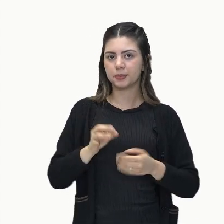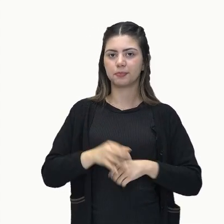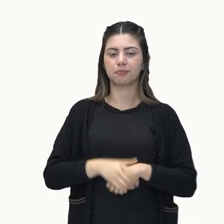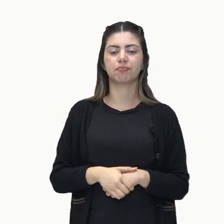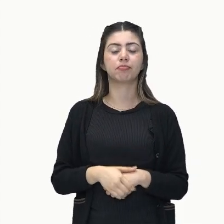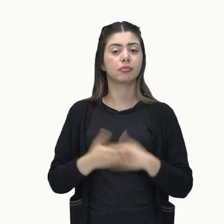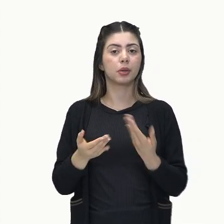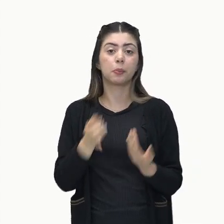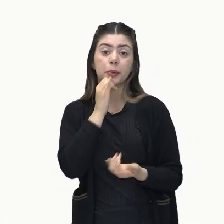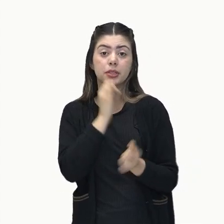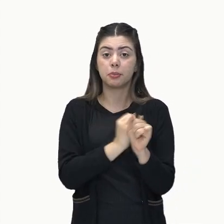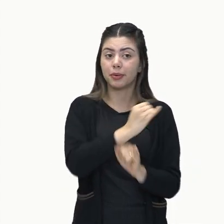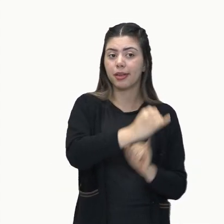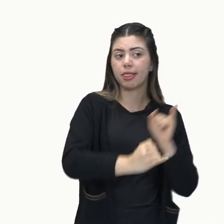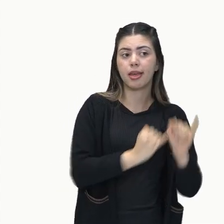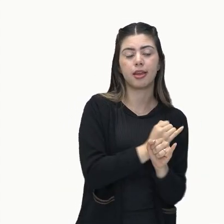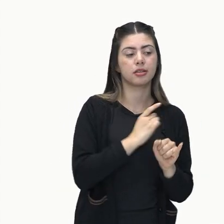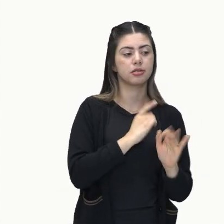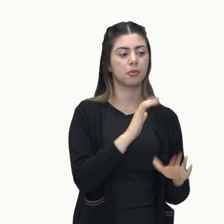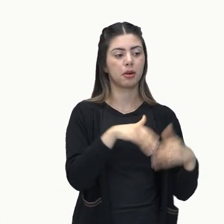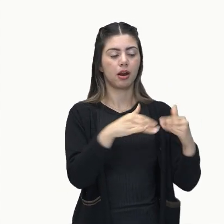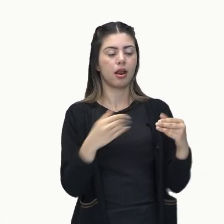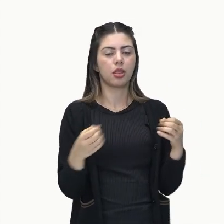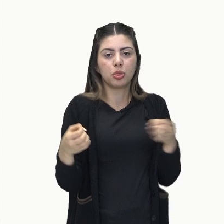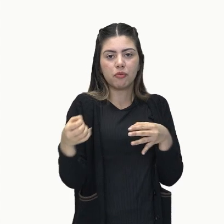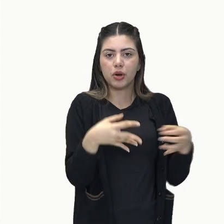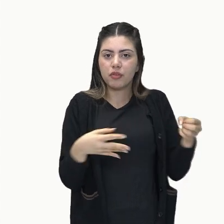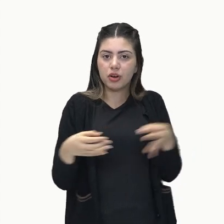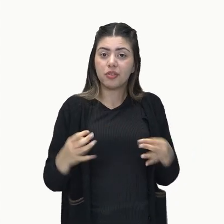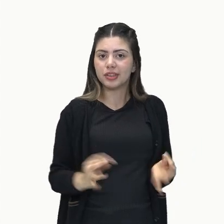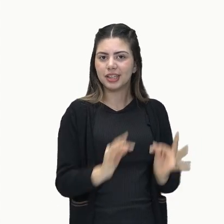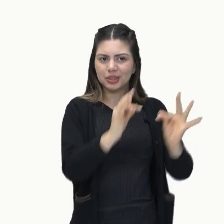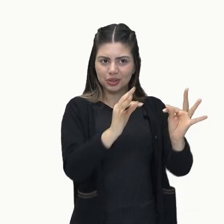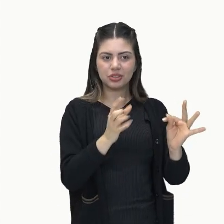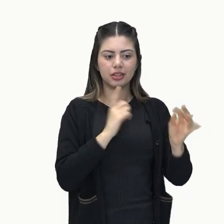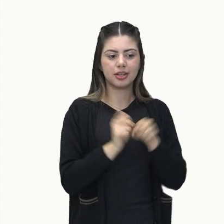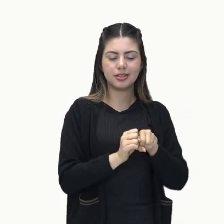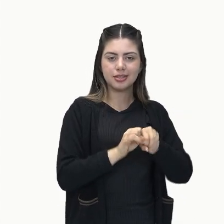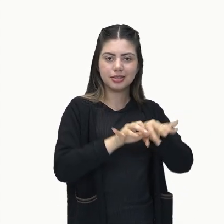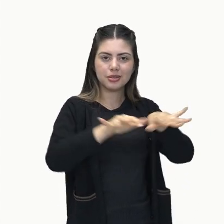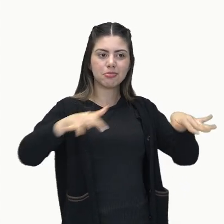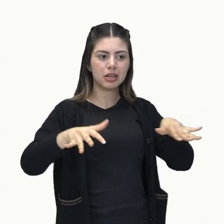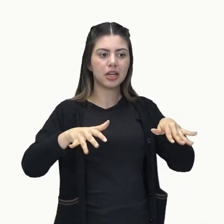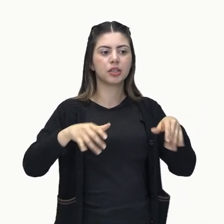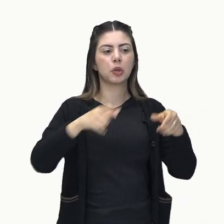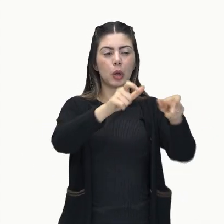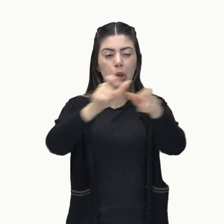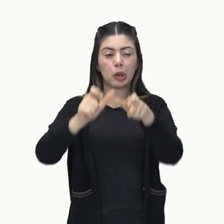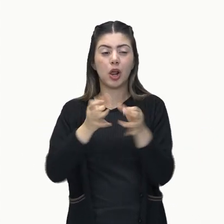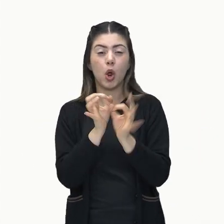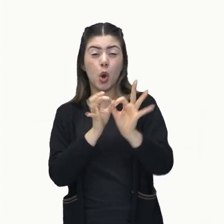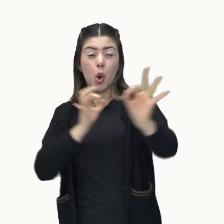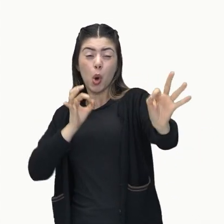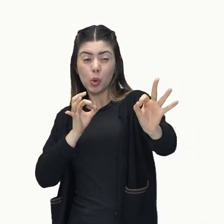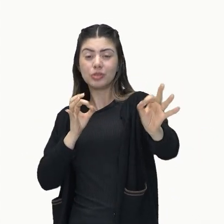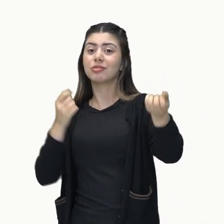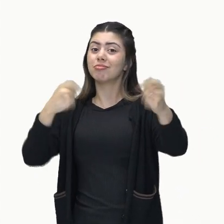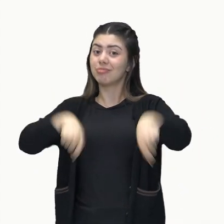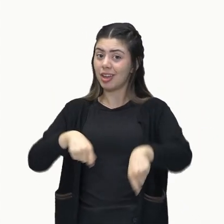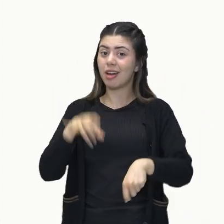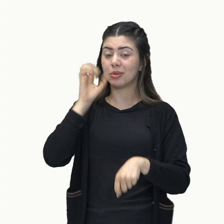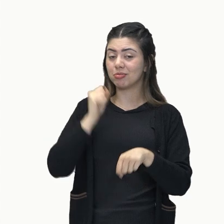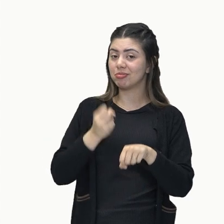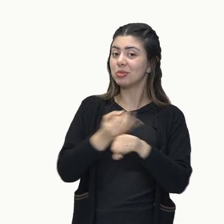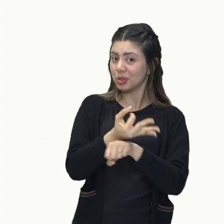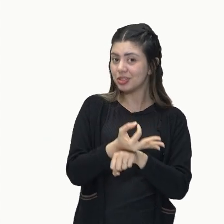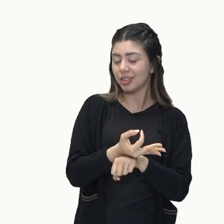como a internet vai se desenvolvendo, vai aparecendo, vai expandindo e chegando aos lugares mais remotos, a gente também tem essa possibilidade de que